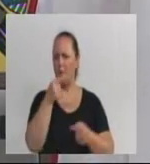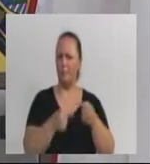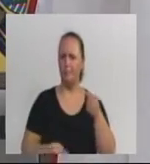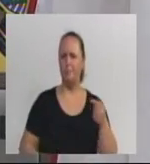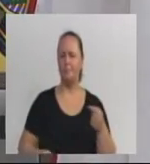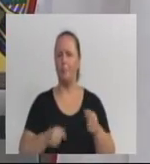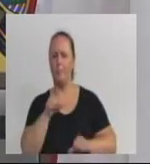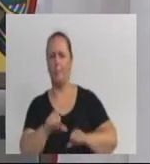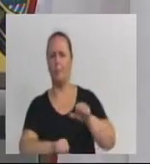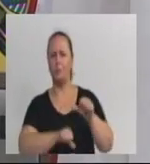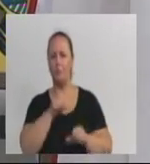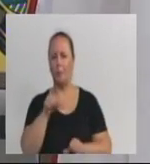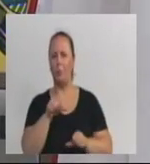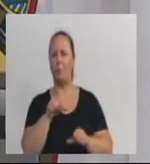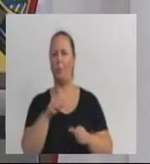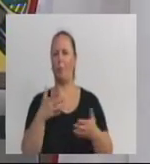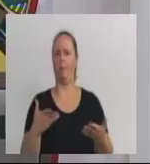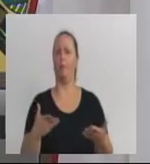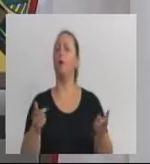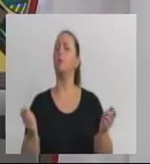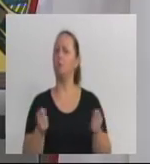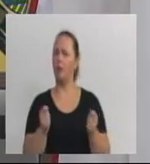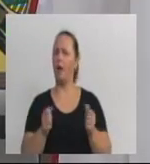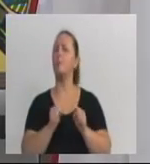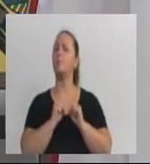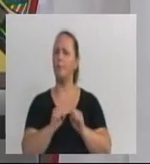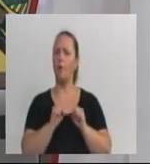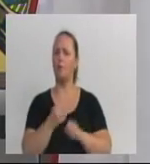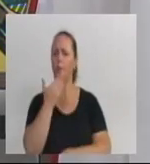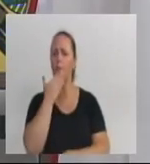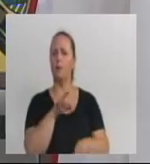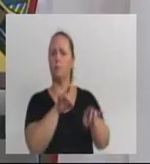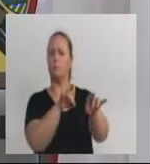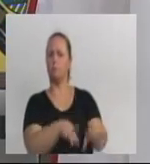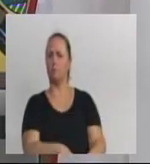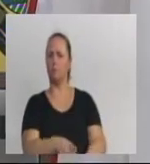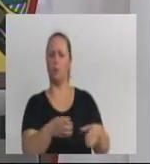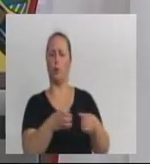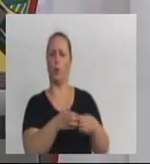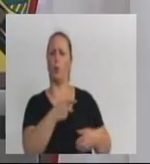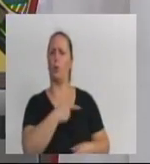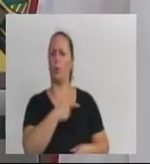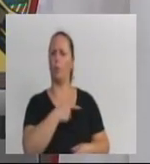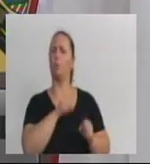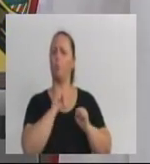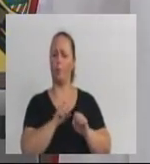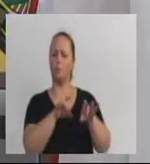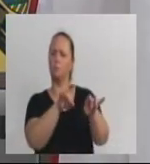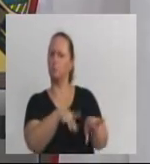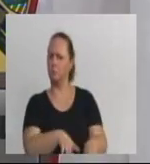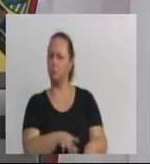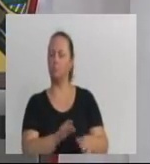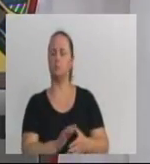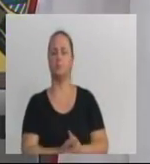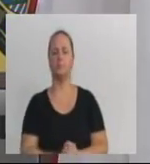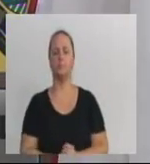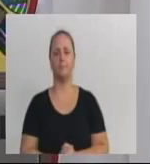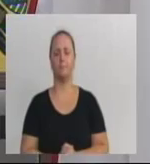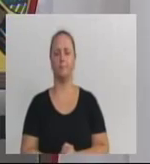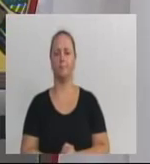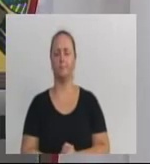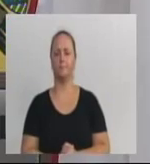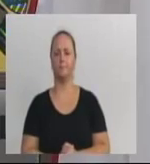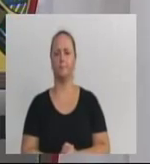preceitos partidários, você tem como pedir a saída de um partido. Da maneira que está desenhado